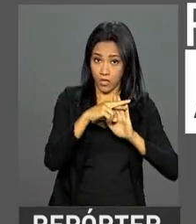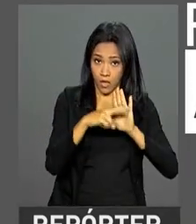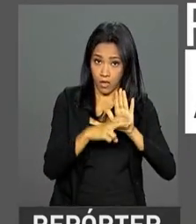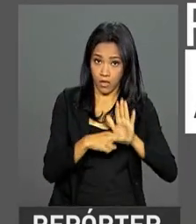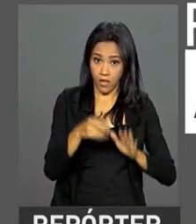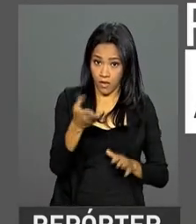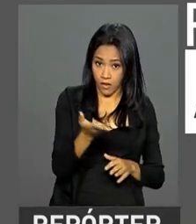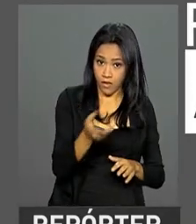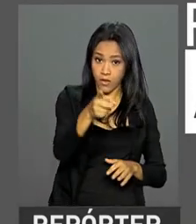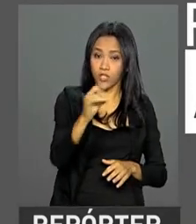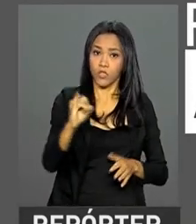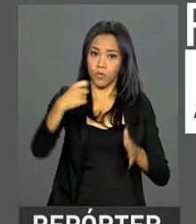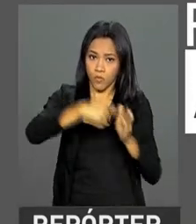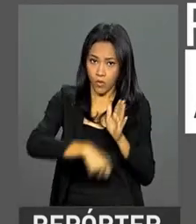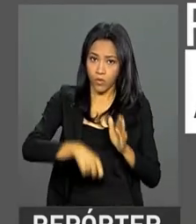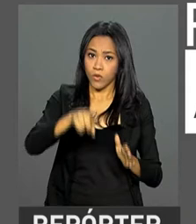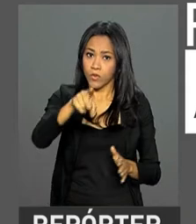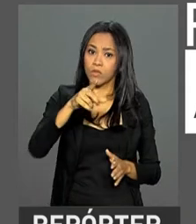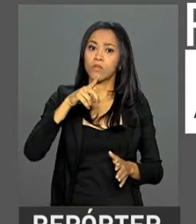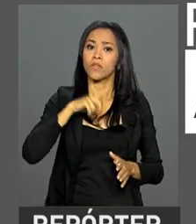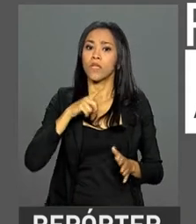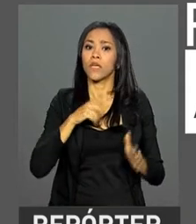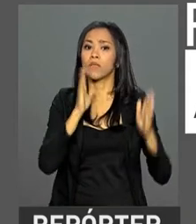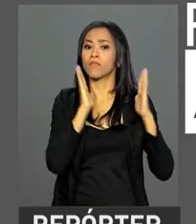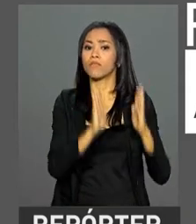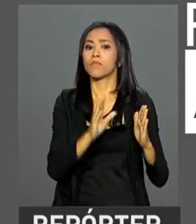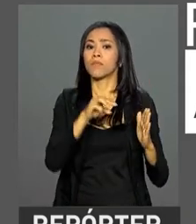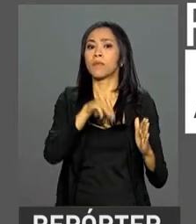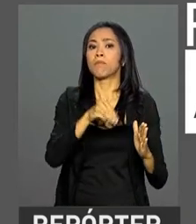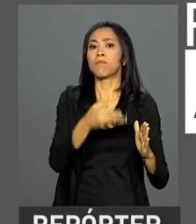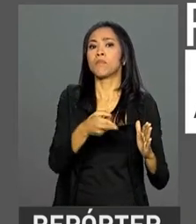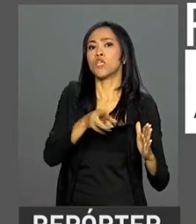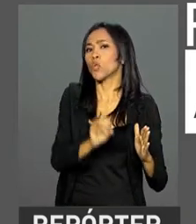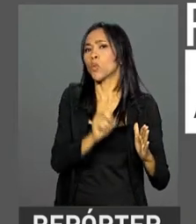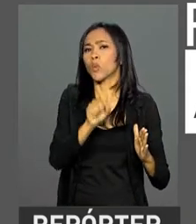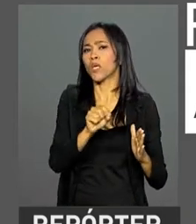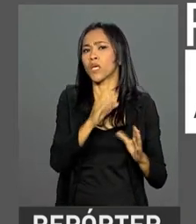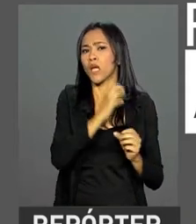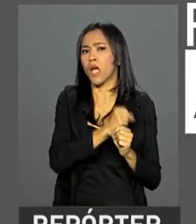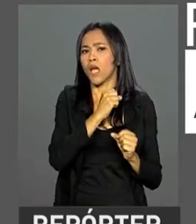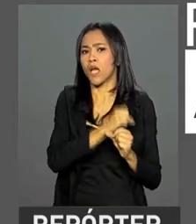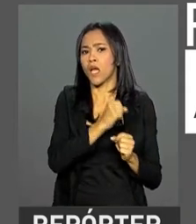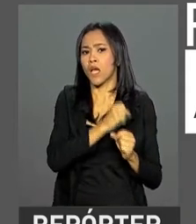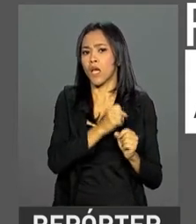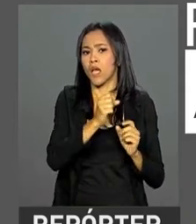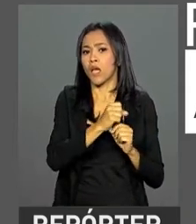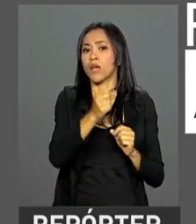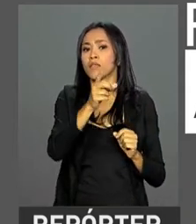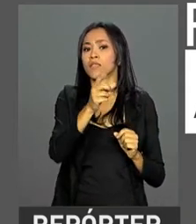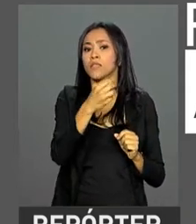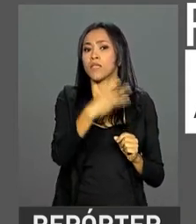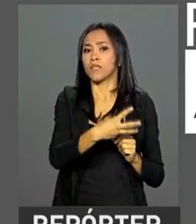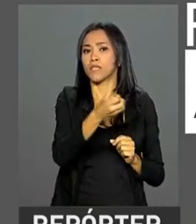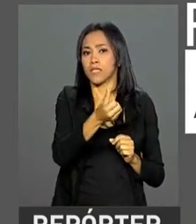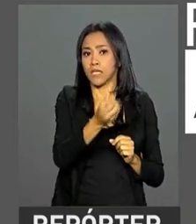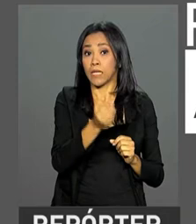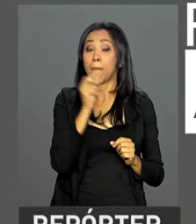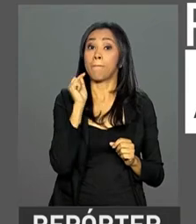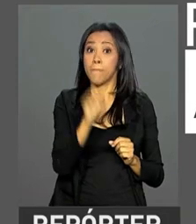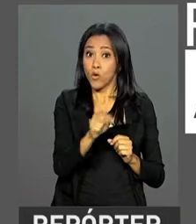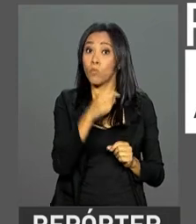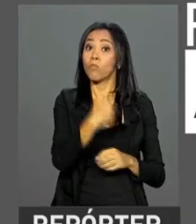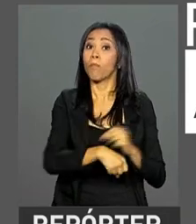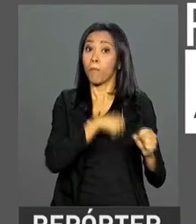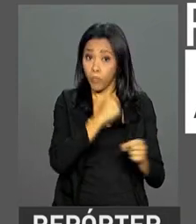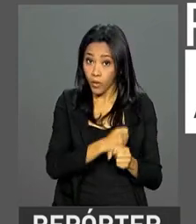cobrança de tributos são enquadradas como micro empresas aquelas com receita bruta de até 360 mil reais por